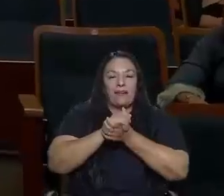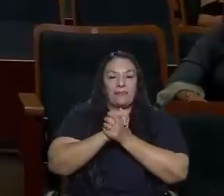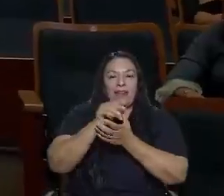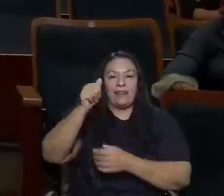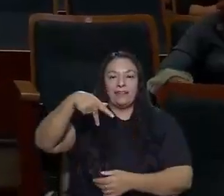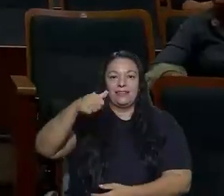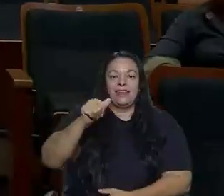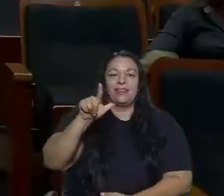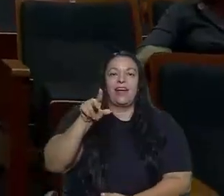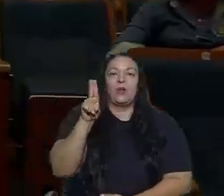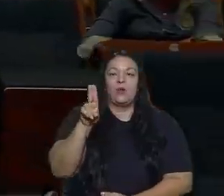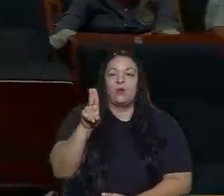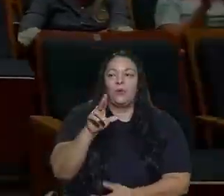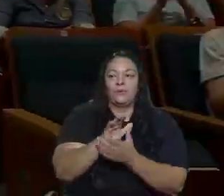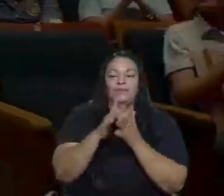Lu.